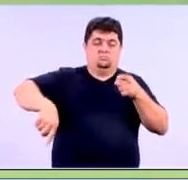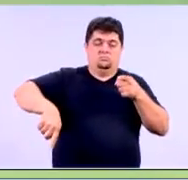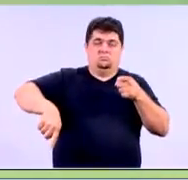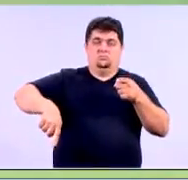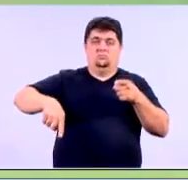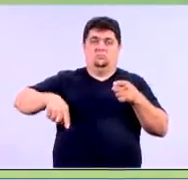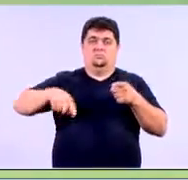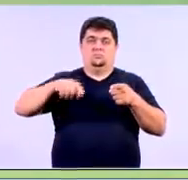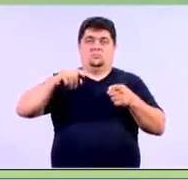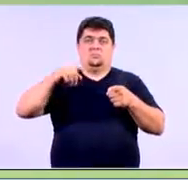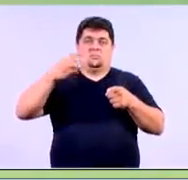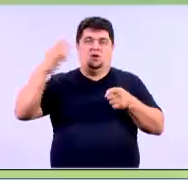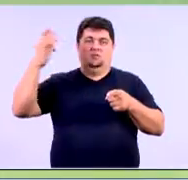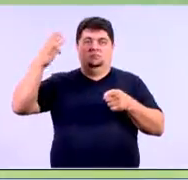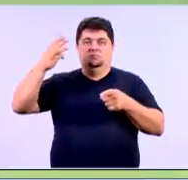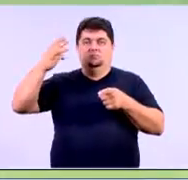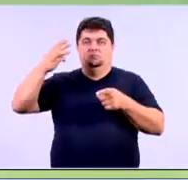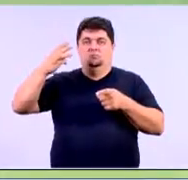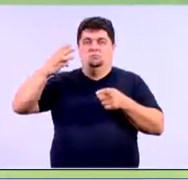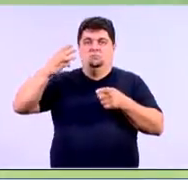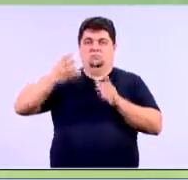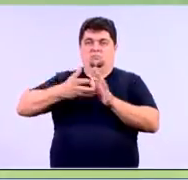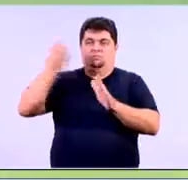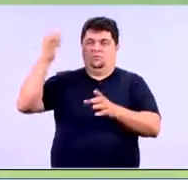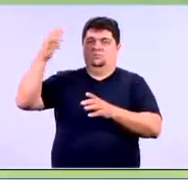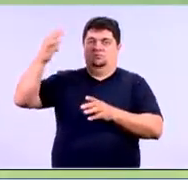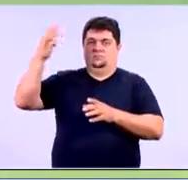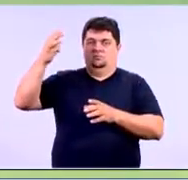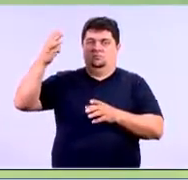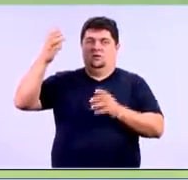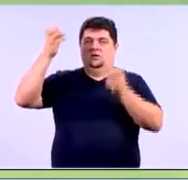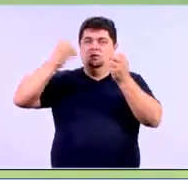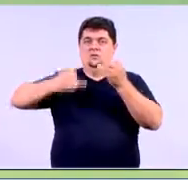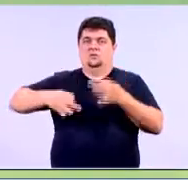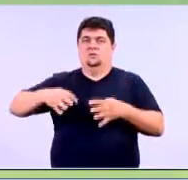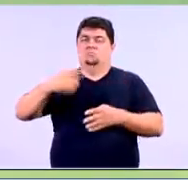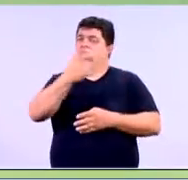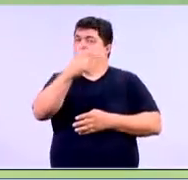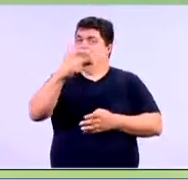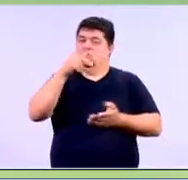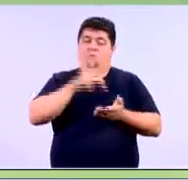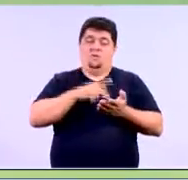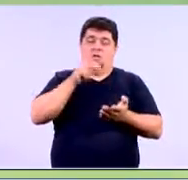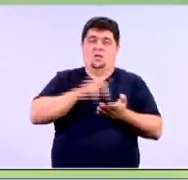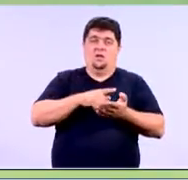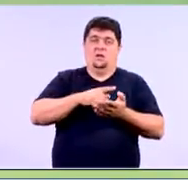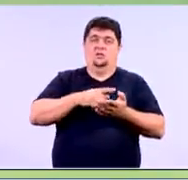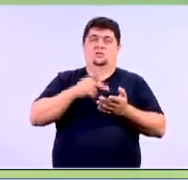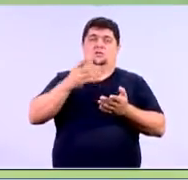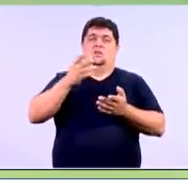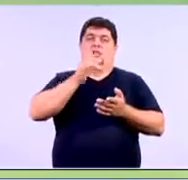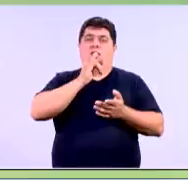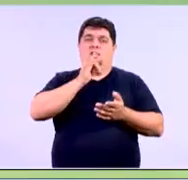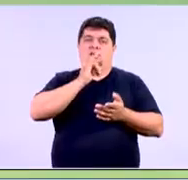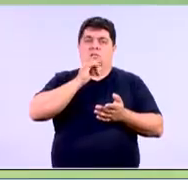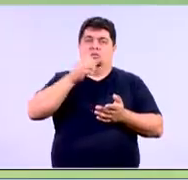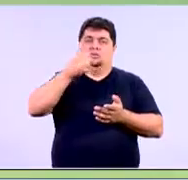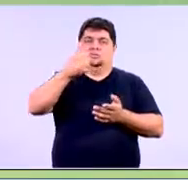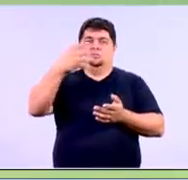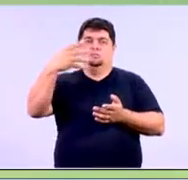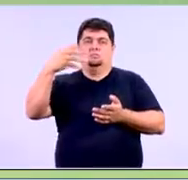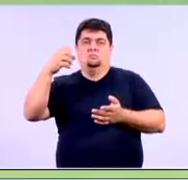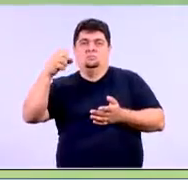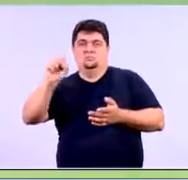vedação ao inciso 3, a linha B, que foi abordada anteriormente, não se aplica aos tributos previstos no artigo